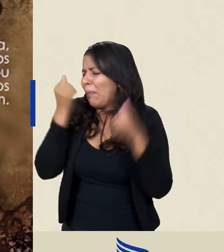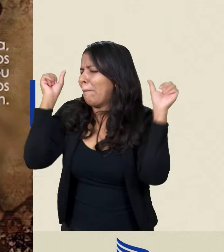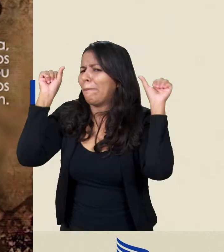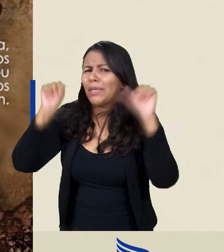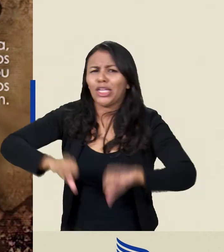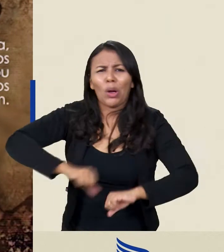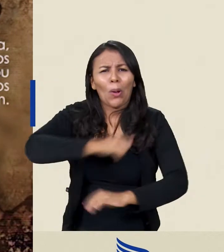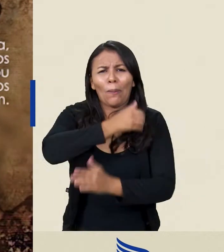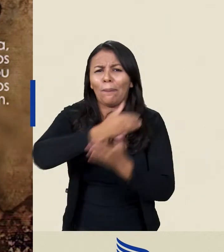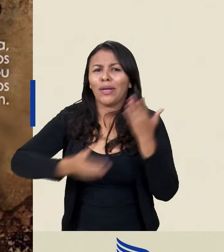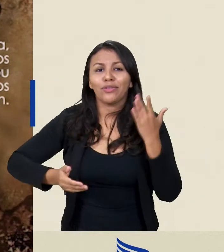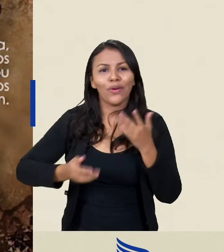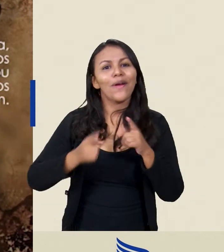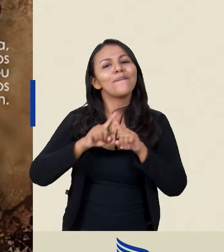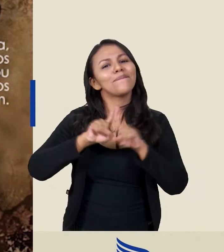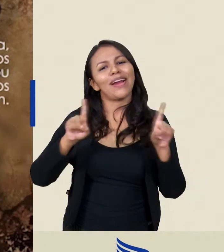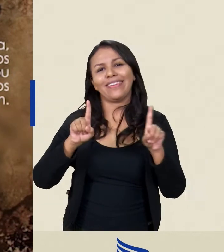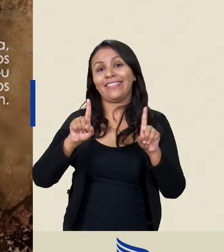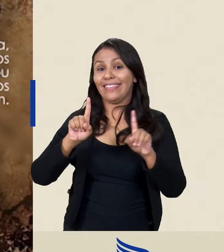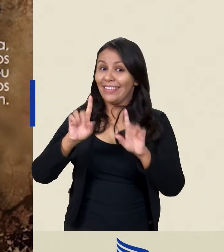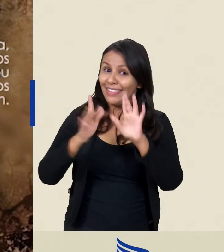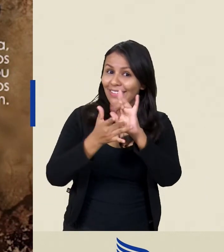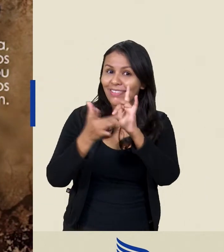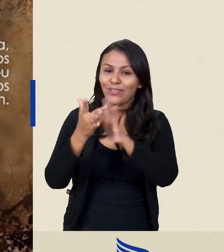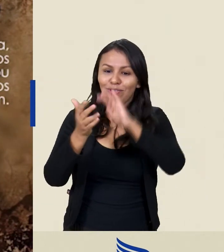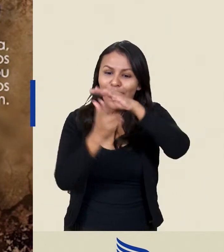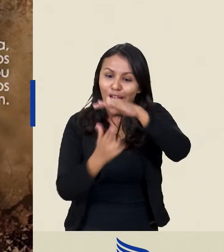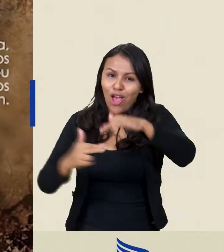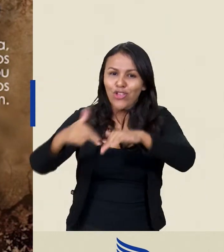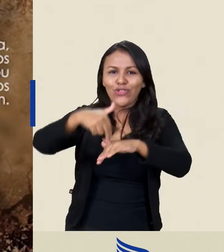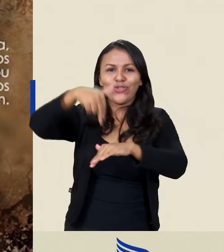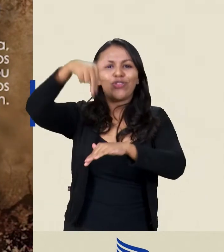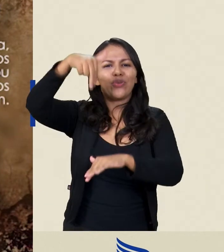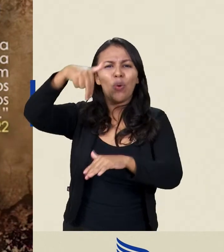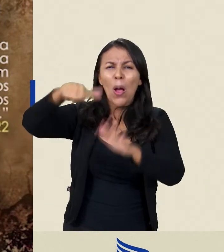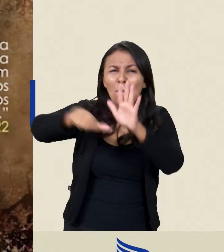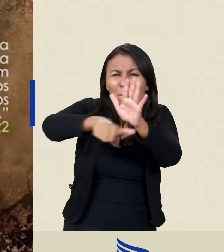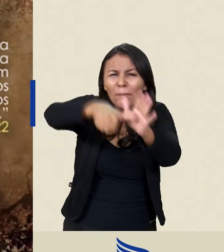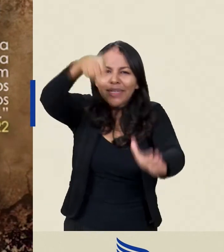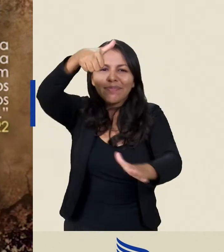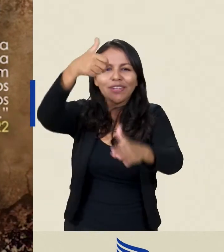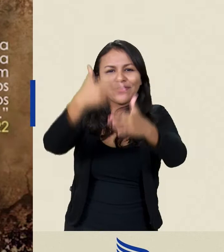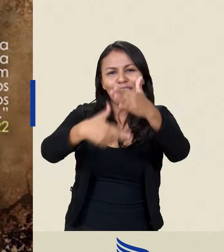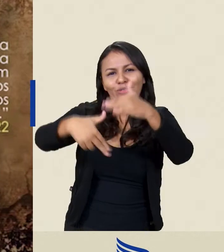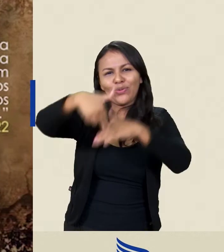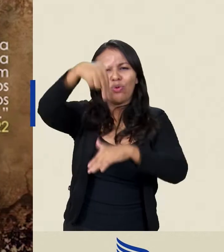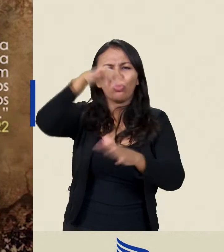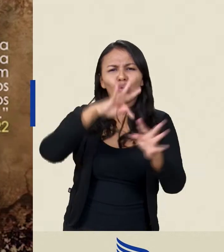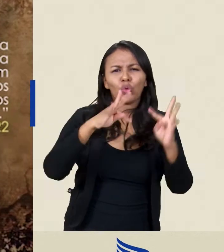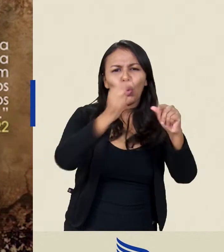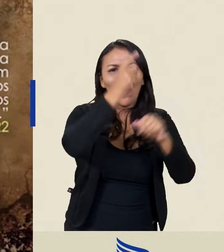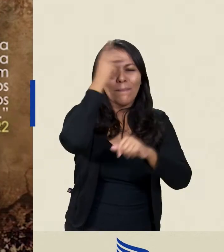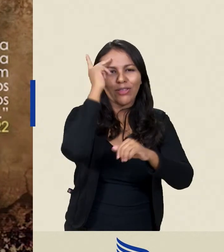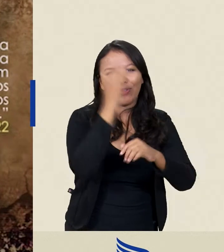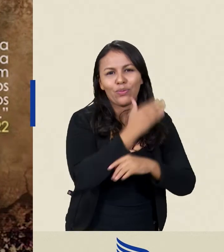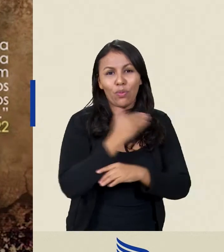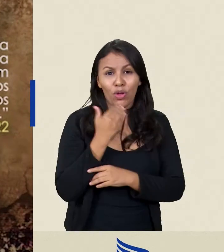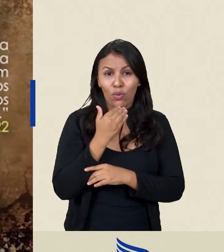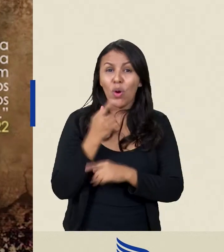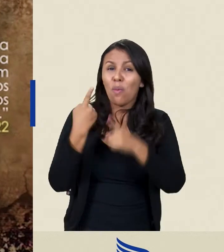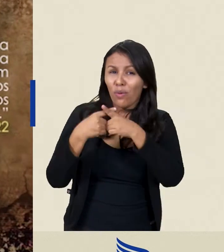Cristo ressuscitou dos mortos, e foi feito as primícias dos que dormem. Porque assim como a morte veio por um